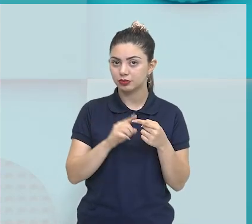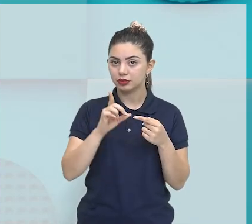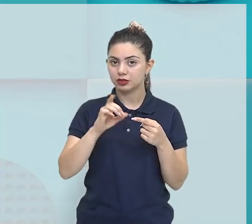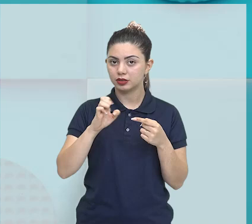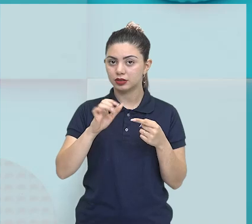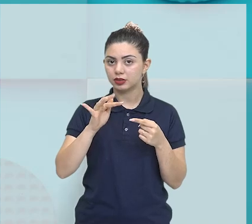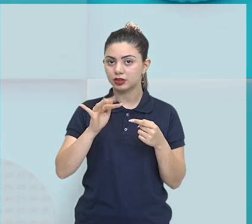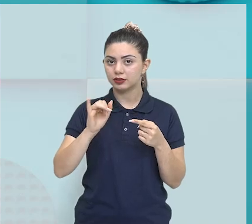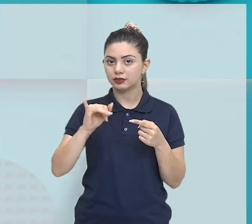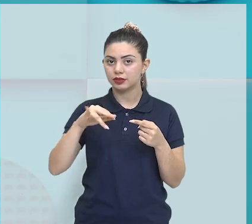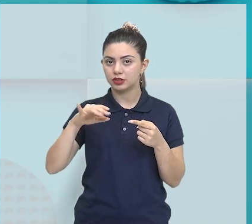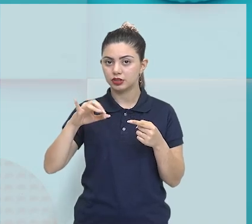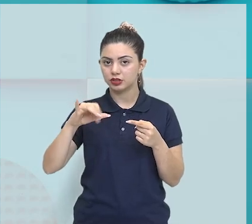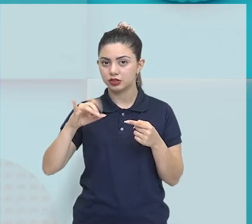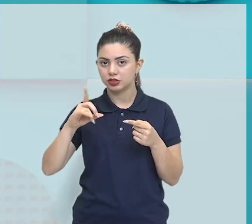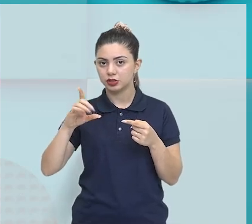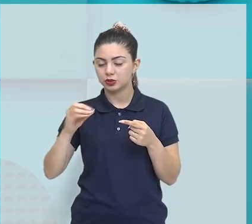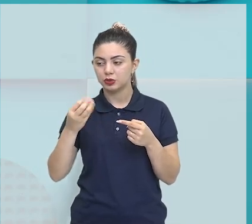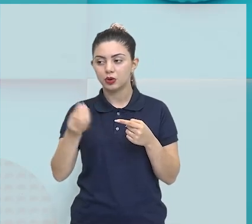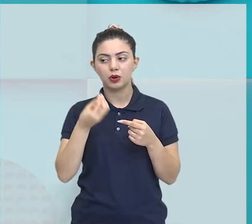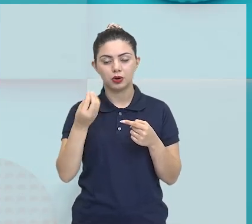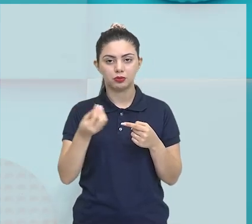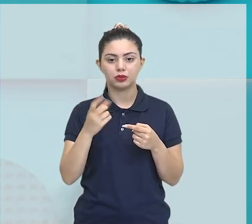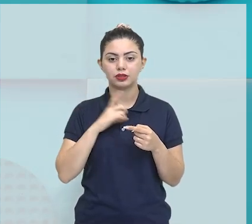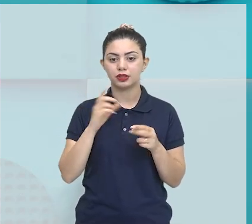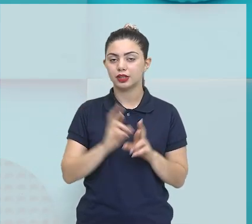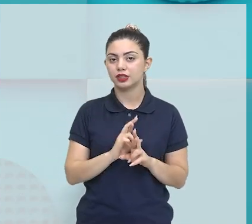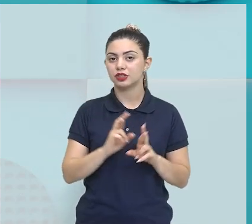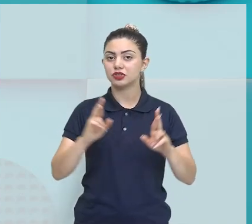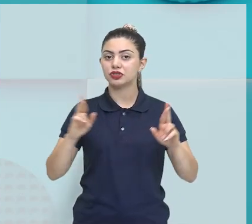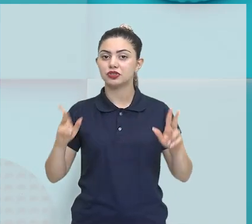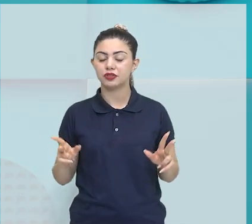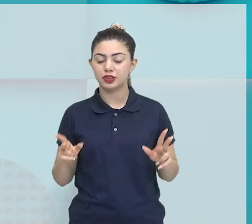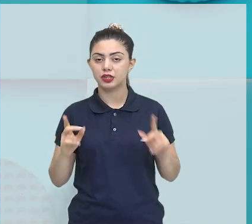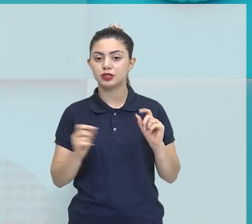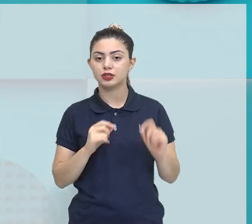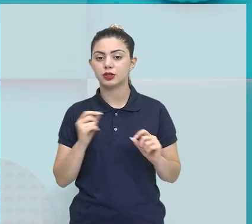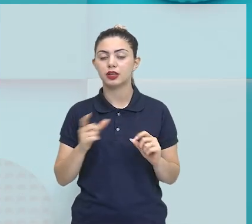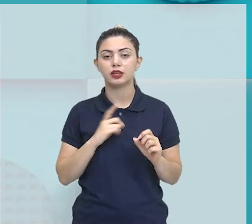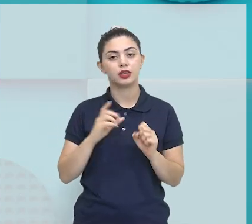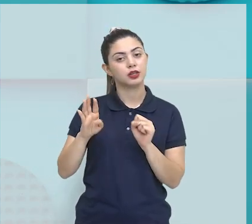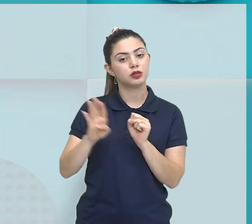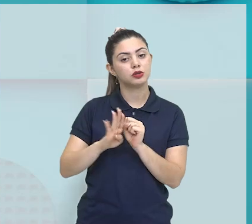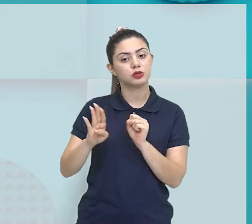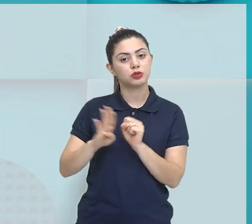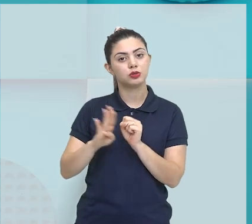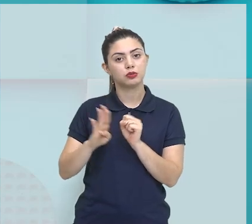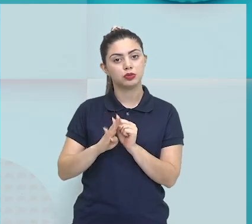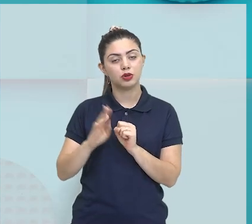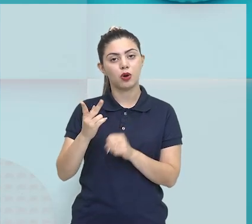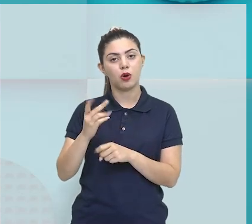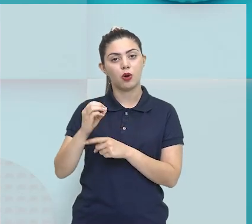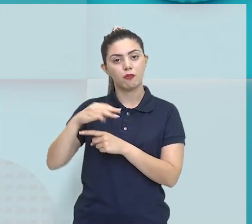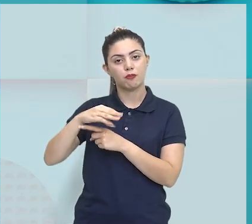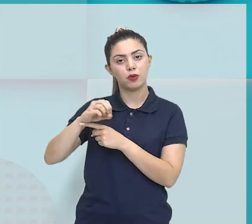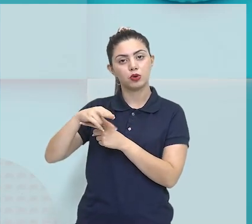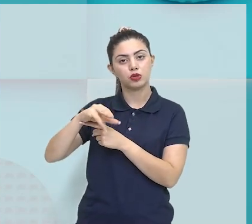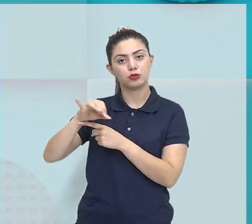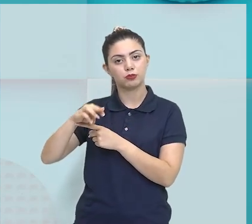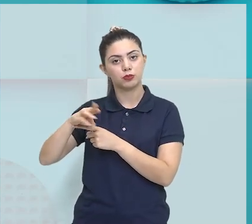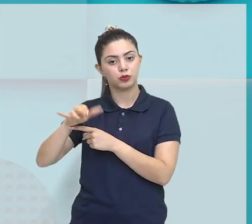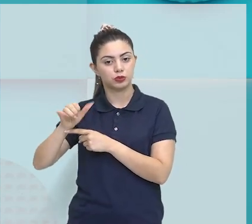definido. Ele tem a propriedade de estabelecer a diferença entre os substantivos homônimos, palavras que